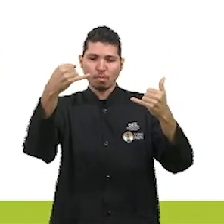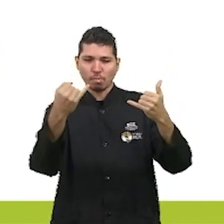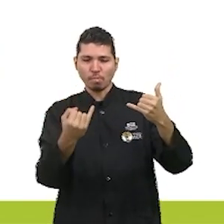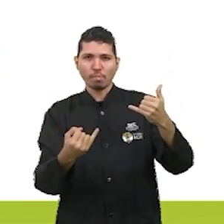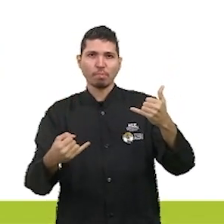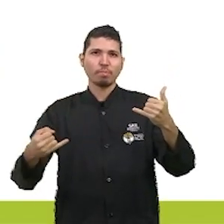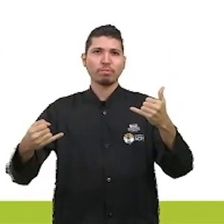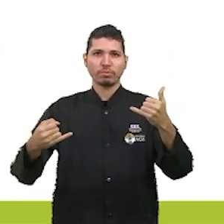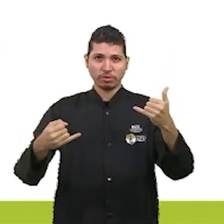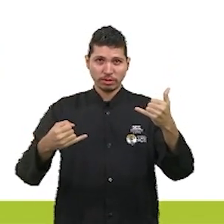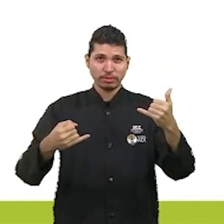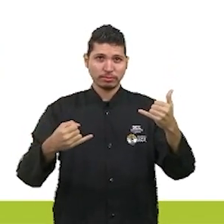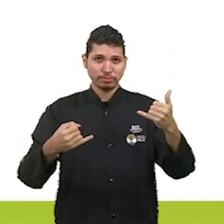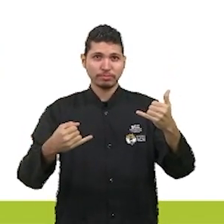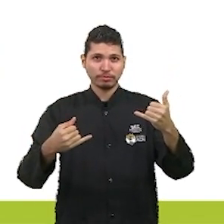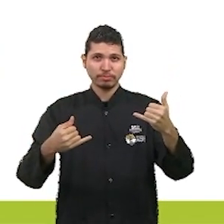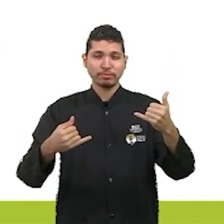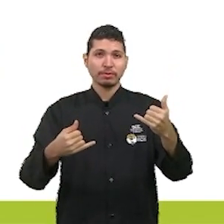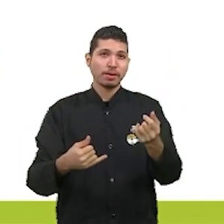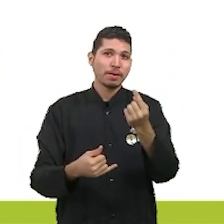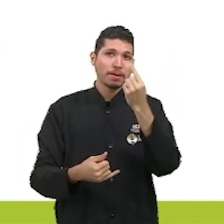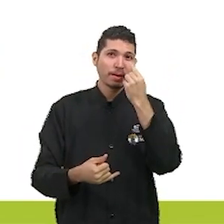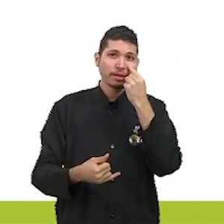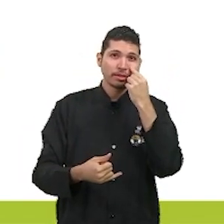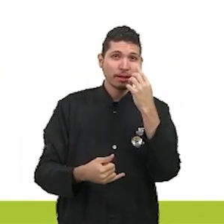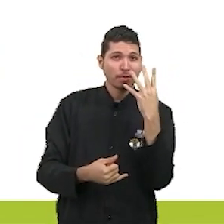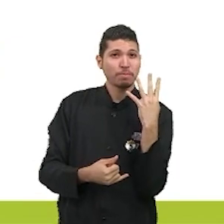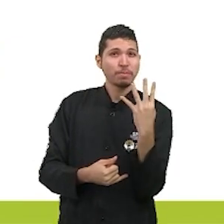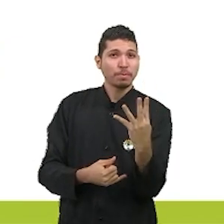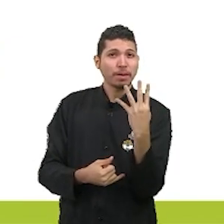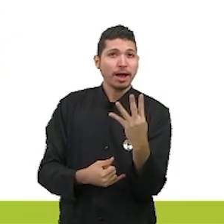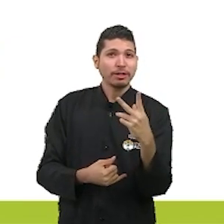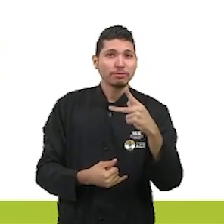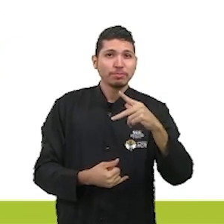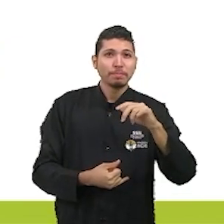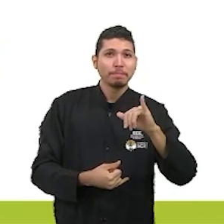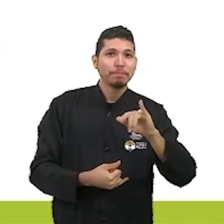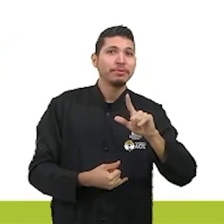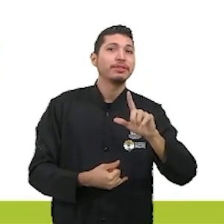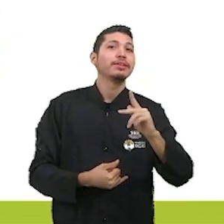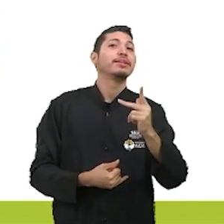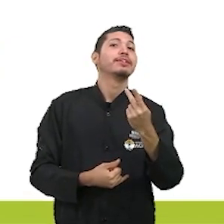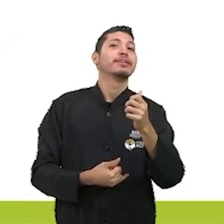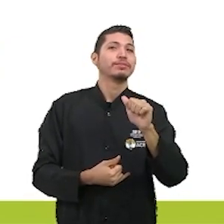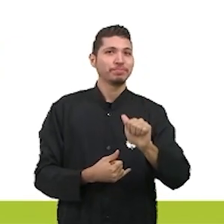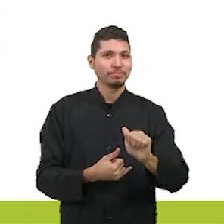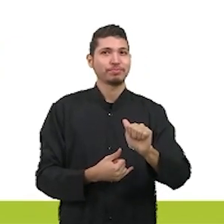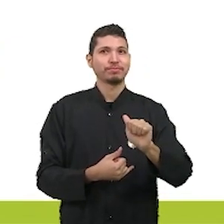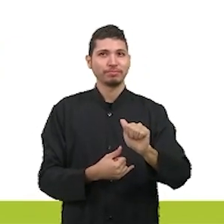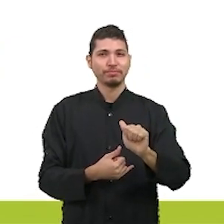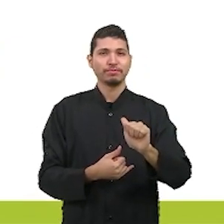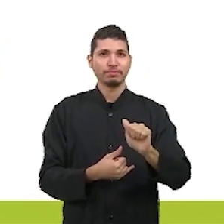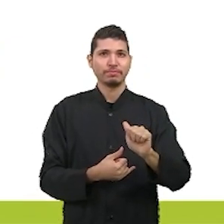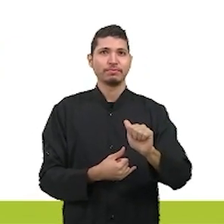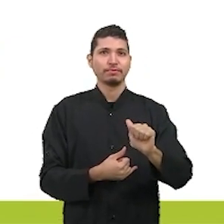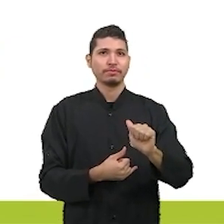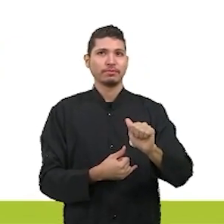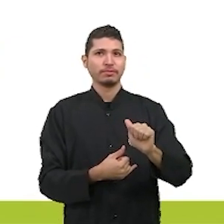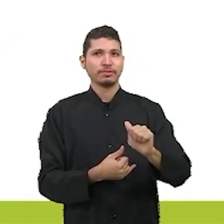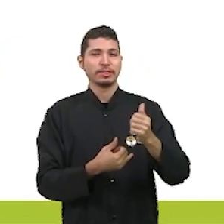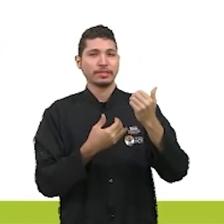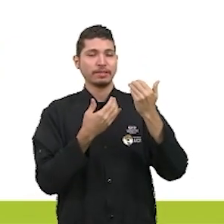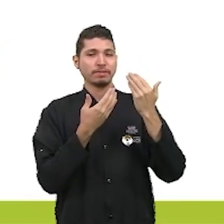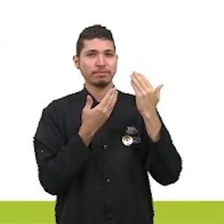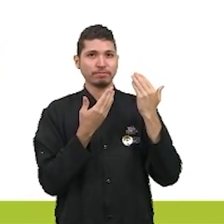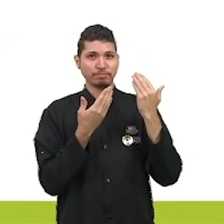do outro. Aí observe aqui que eu tenho 4 pilhas, e aqui até na página assim, ó, nesse esquema,